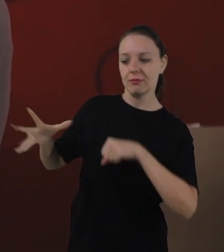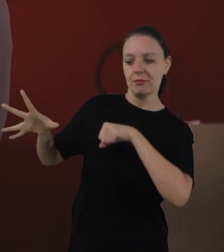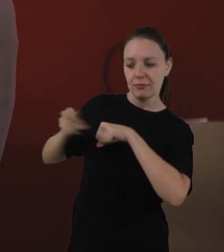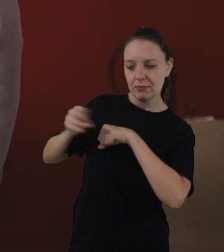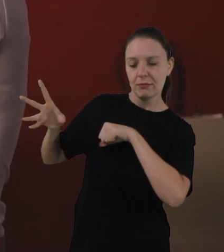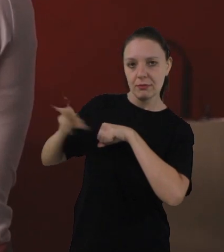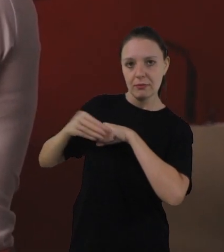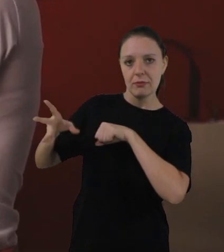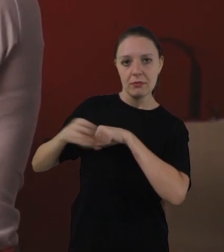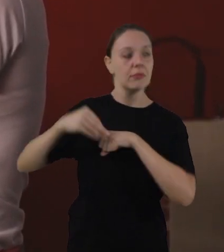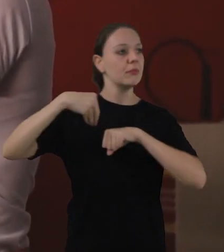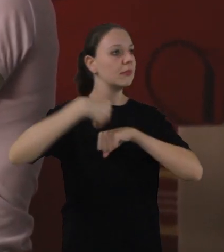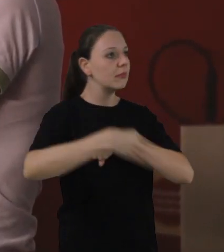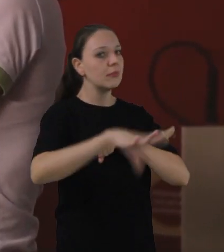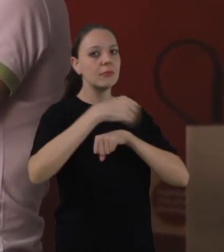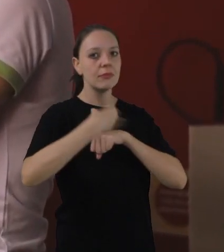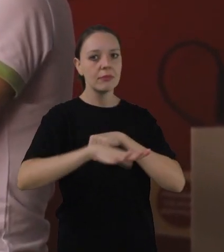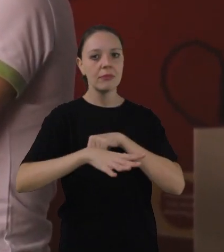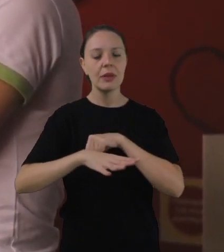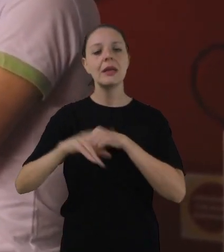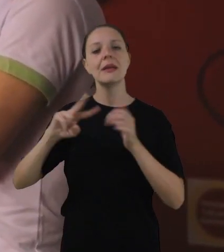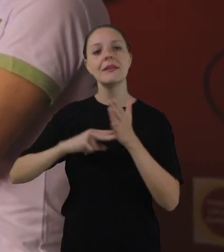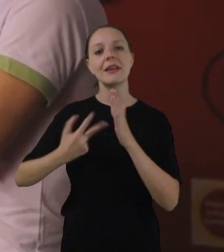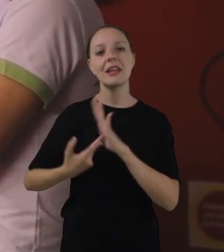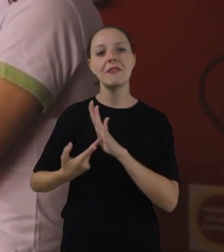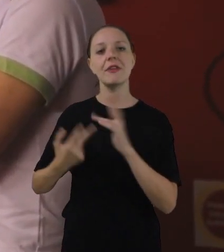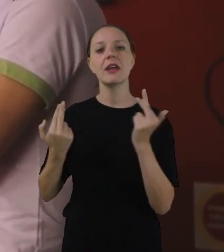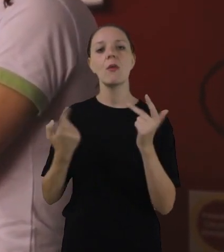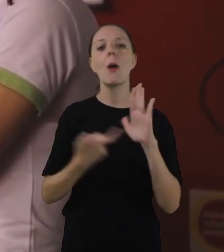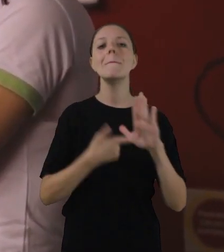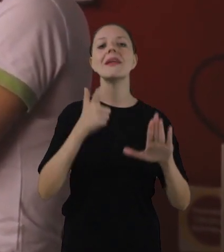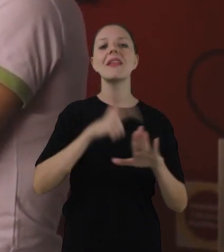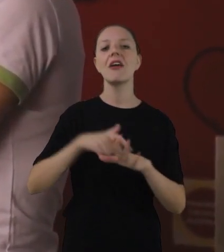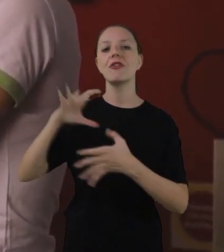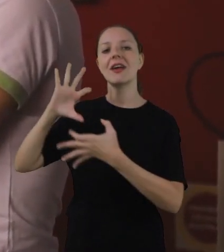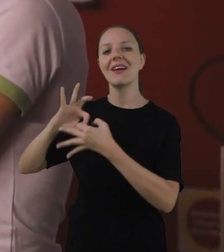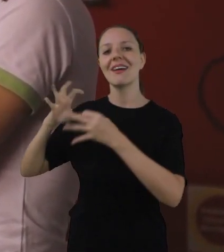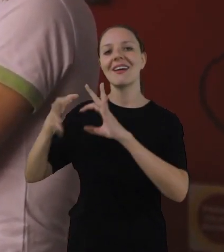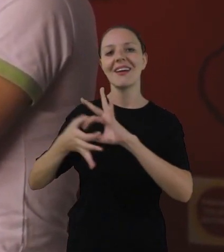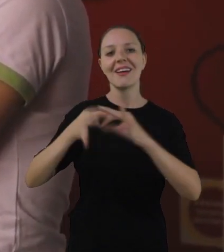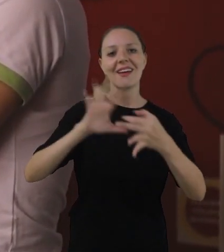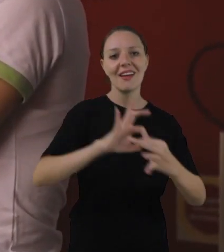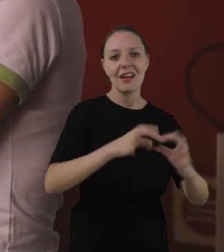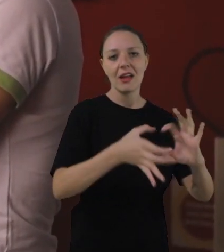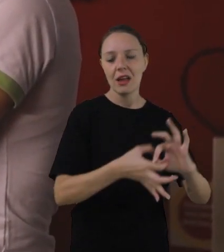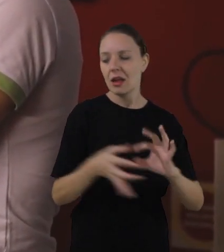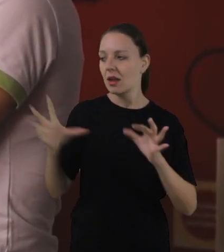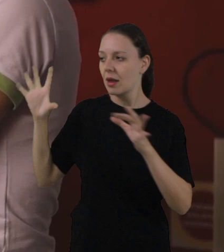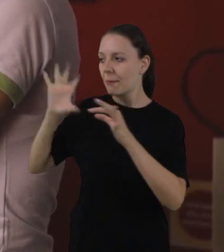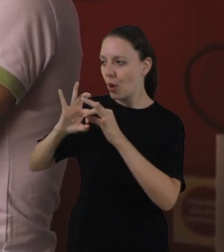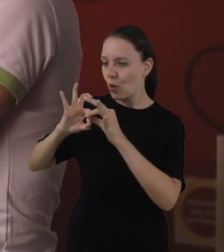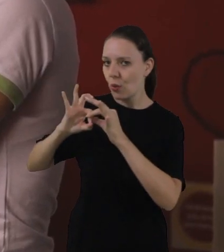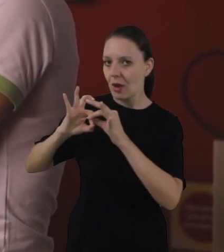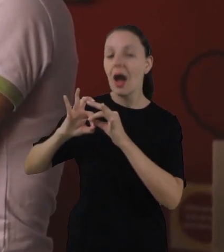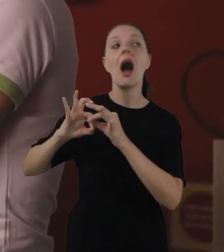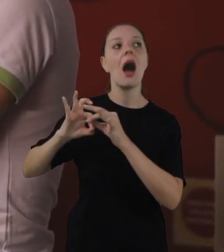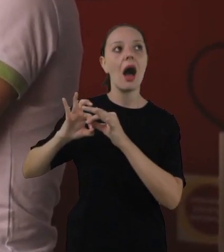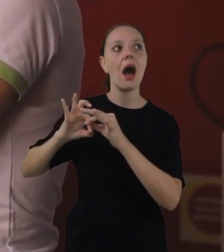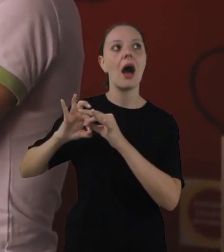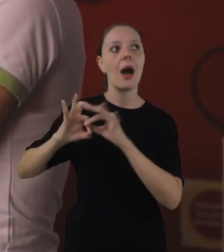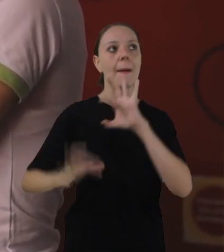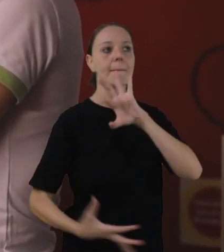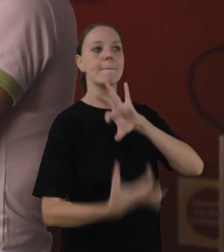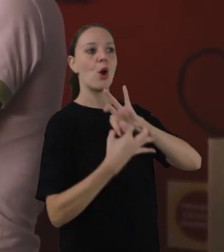uma complexa corrente onde em cada elo ajudamos a construir a visão de mundo que